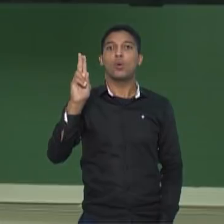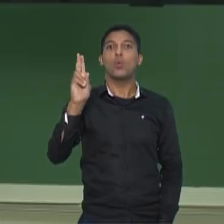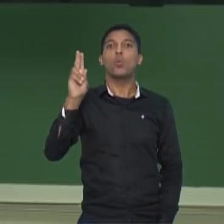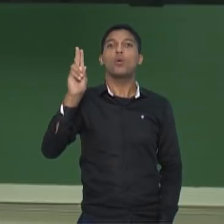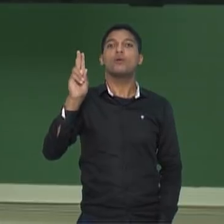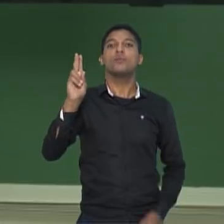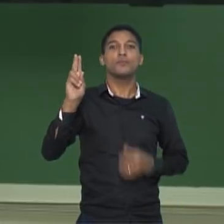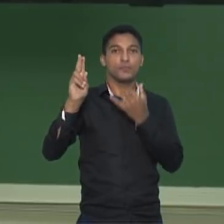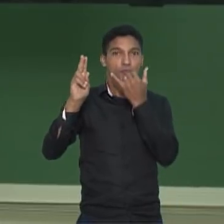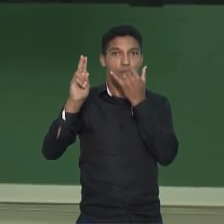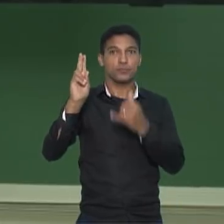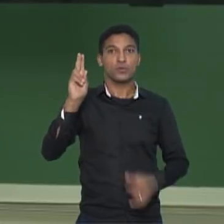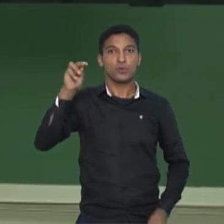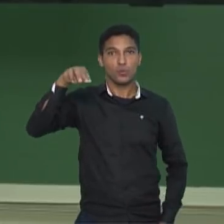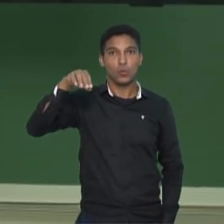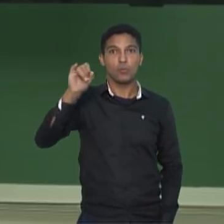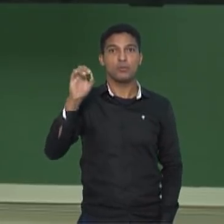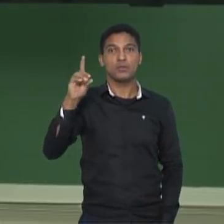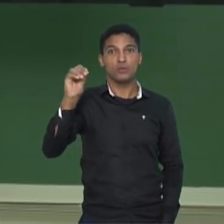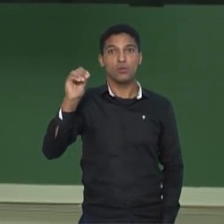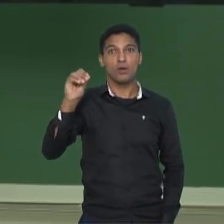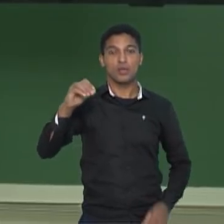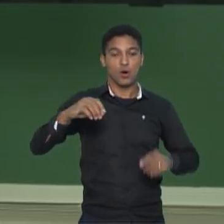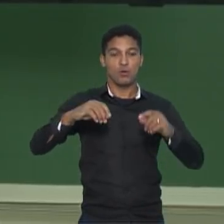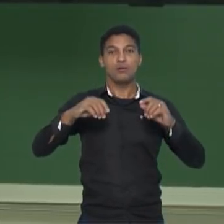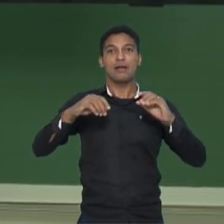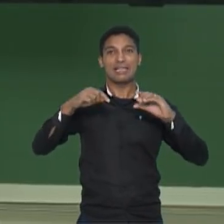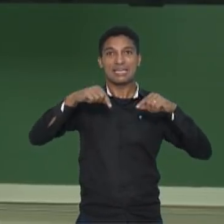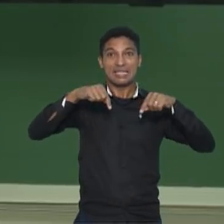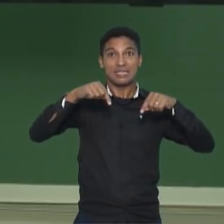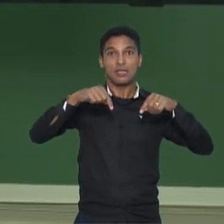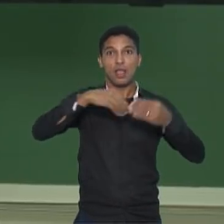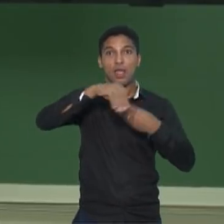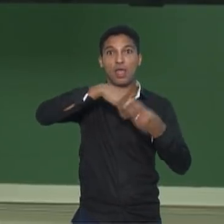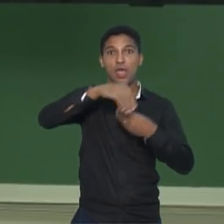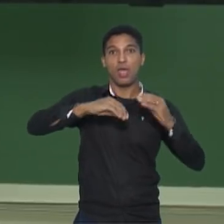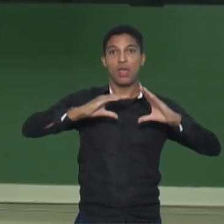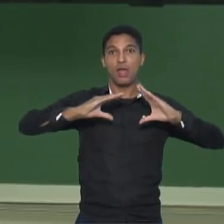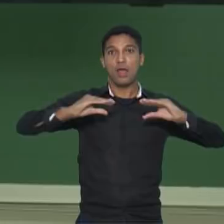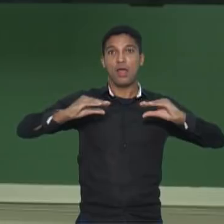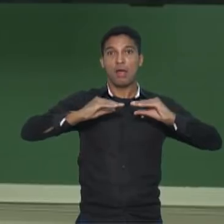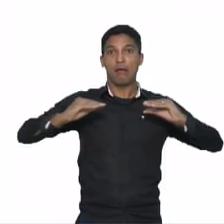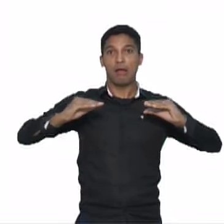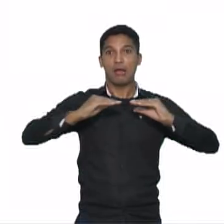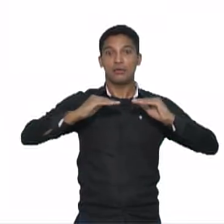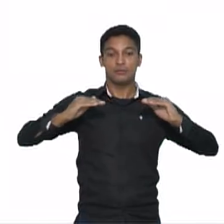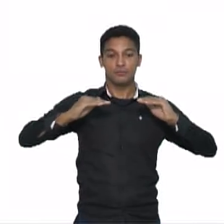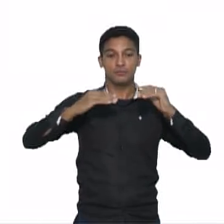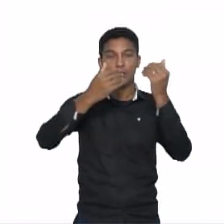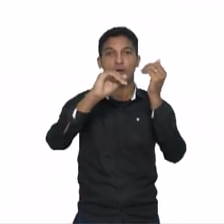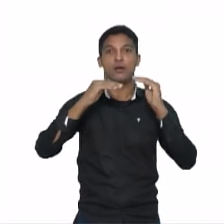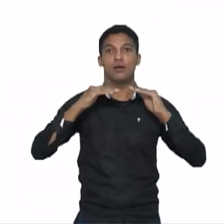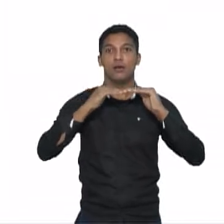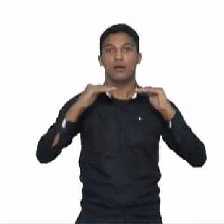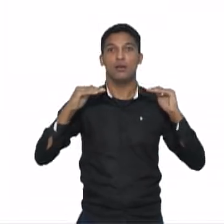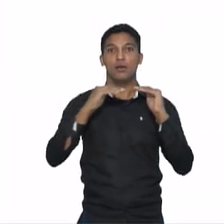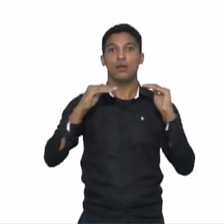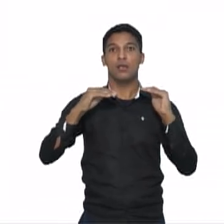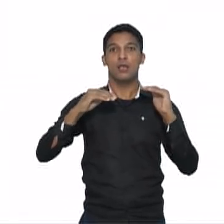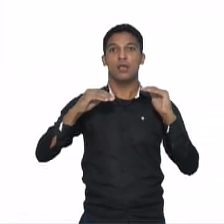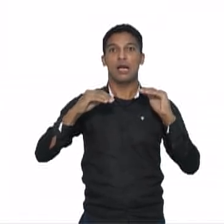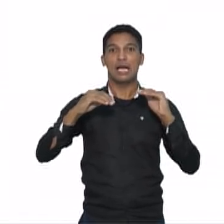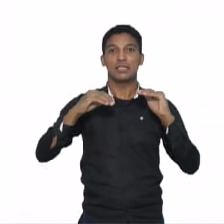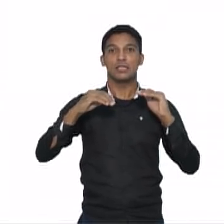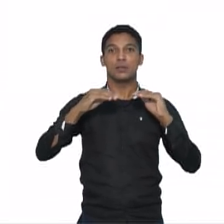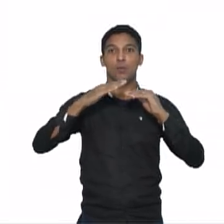O interessante é que a camada de folhas, aqui foi representada com folhas e gravetinhos, ele abafa o